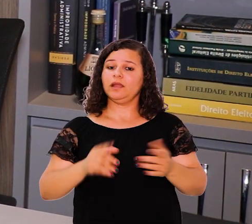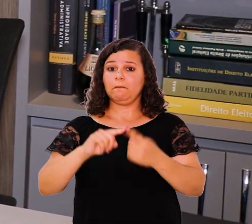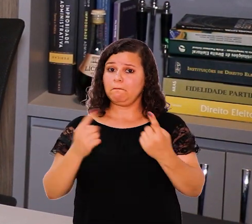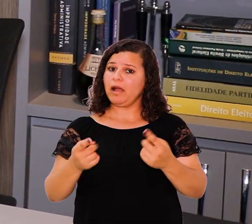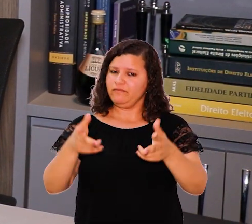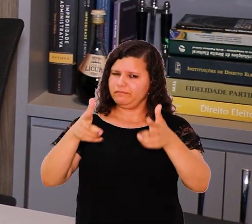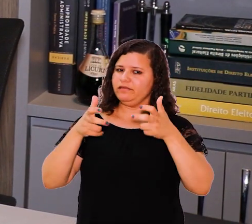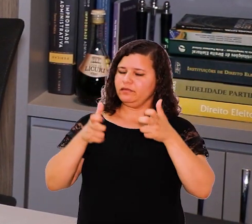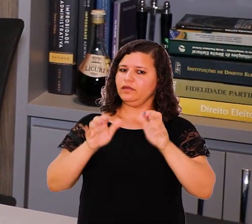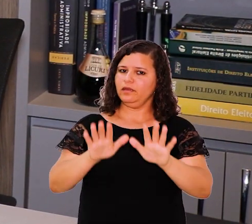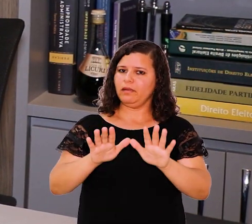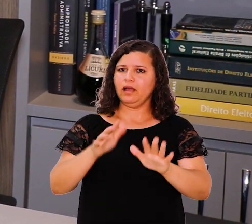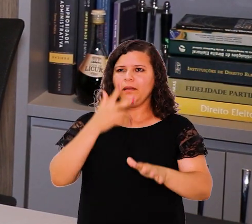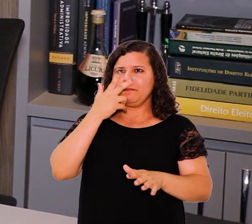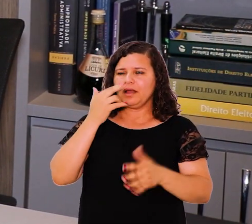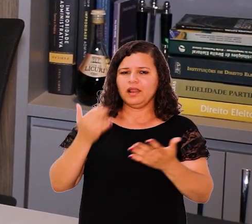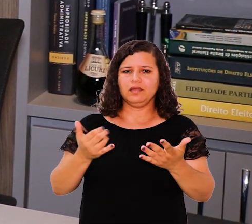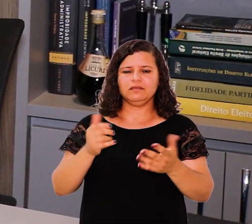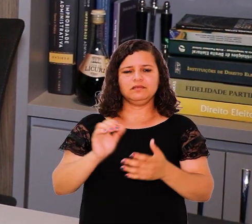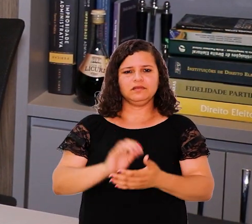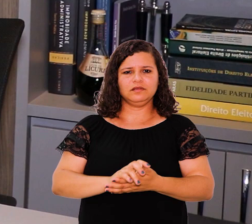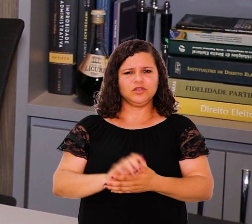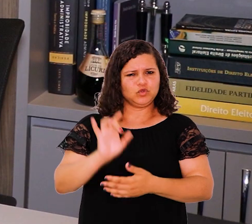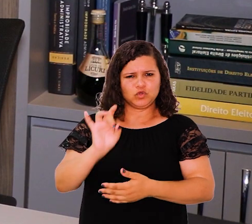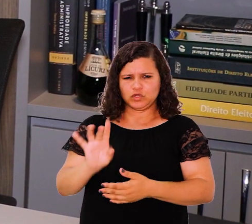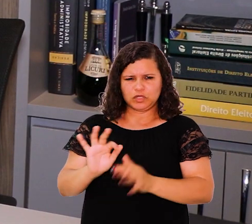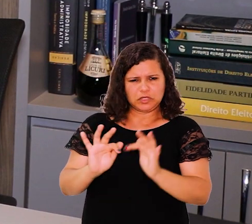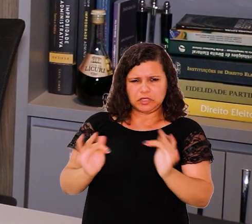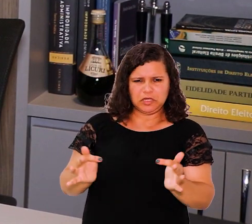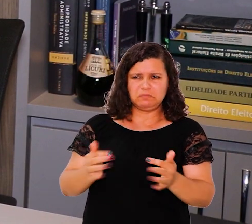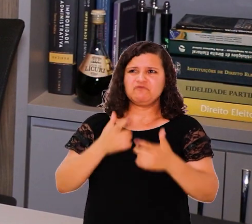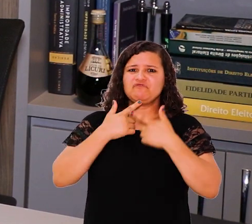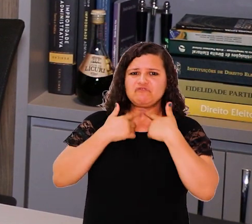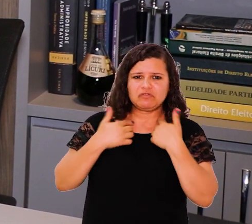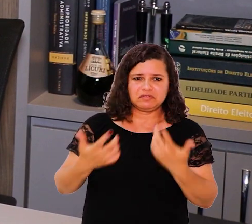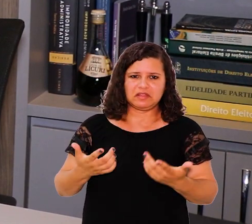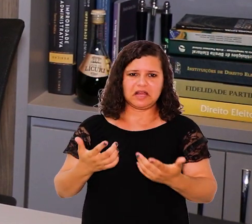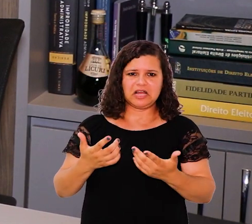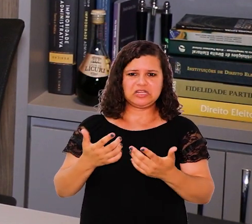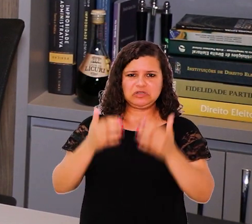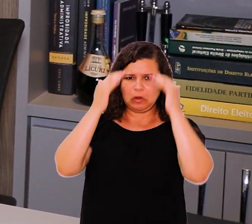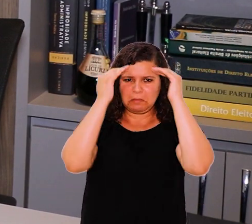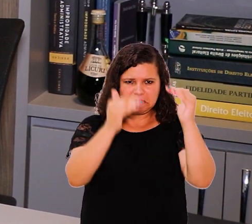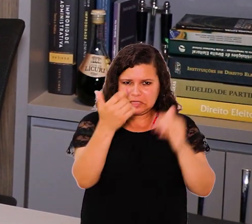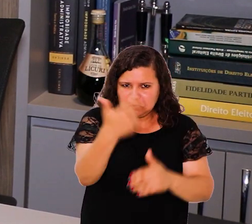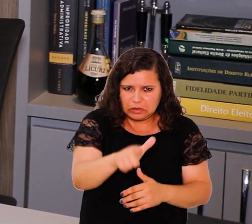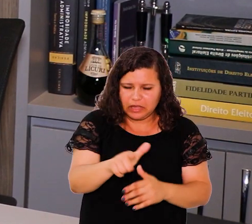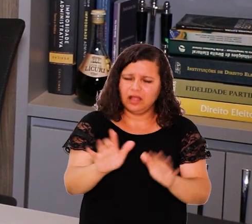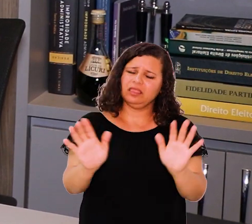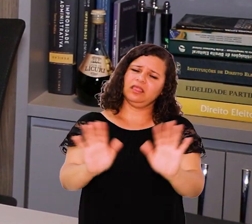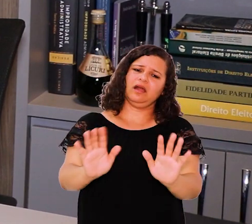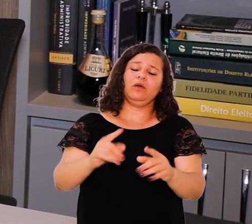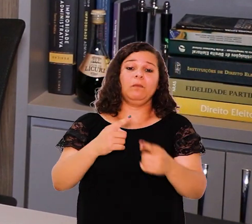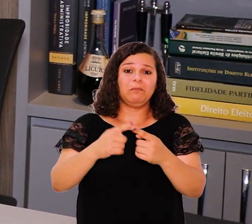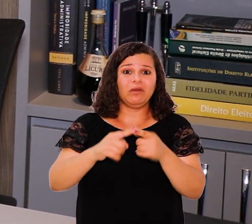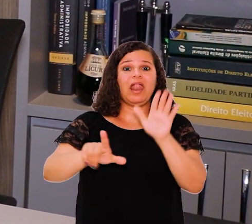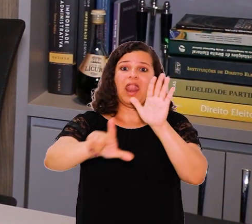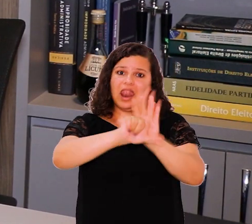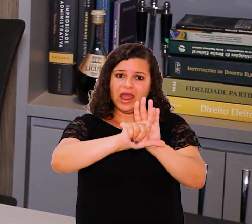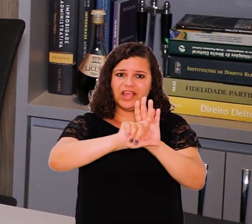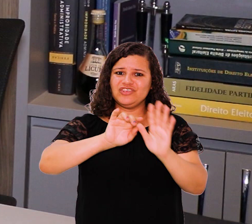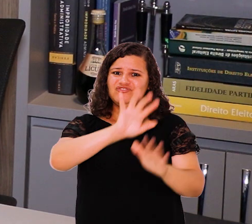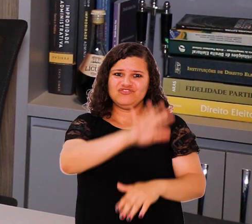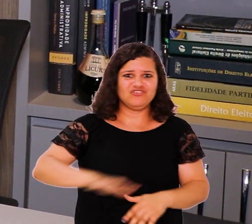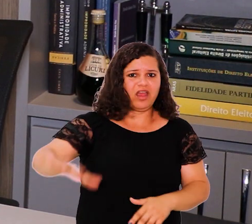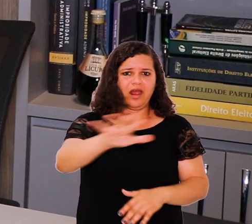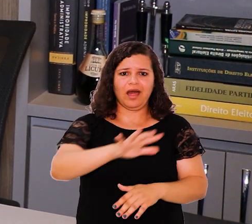lei. Mas, veja, não é por uma questão de simples vontade de desobedecer a legislação. É porque as